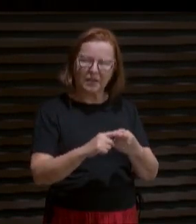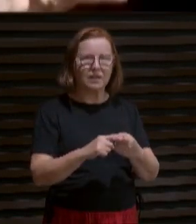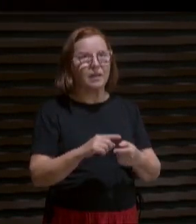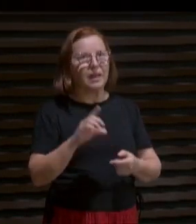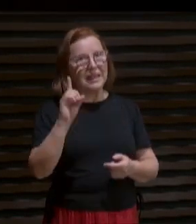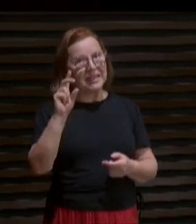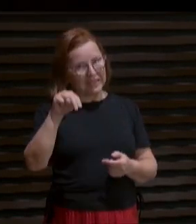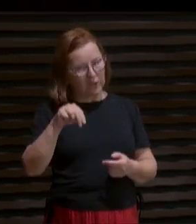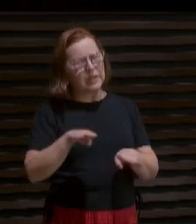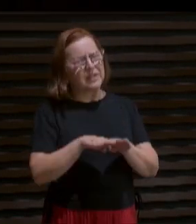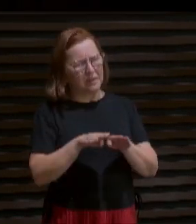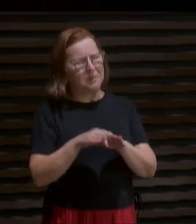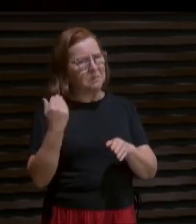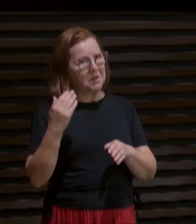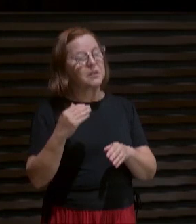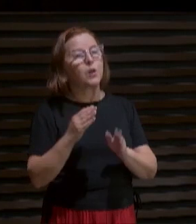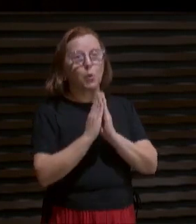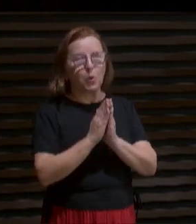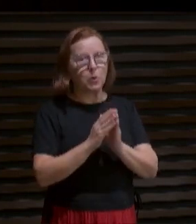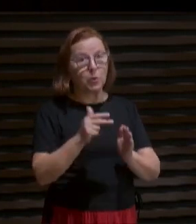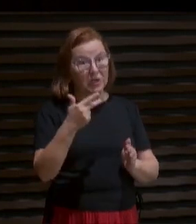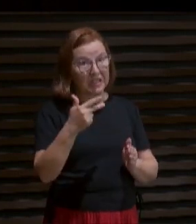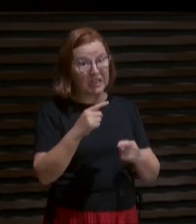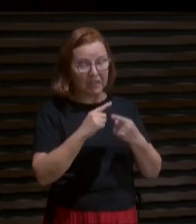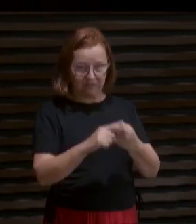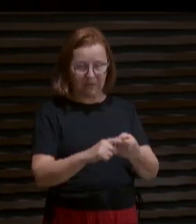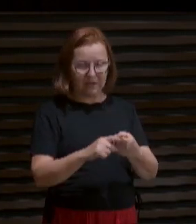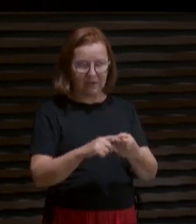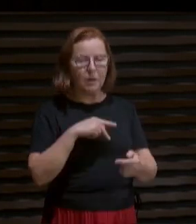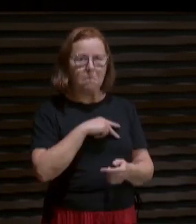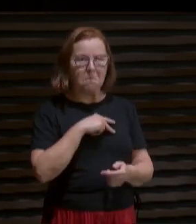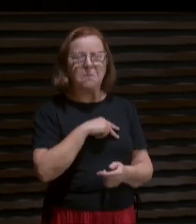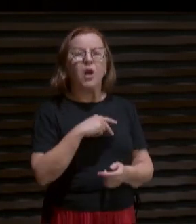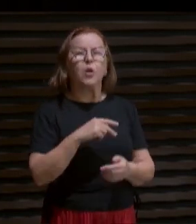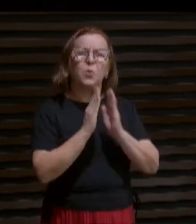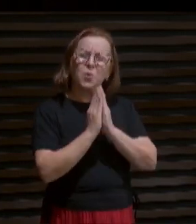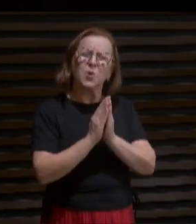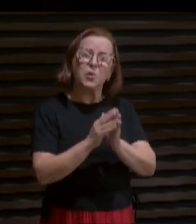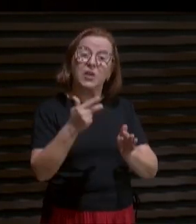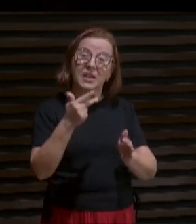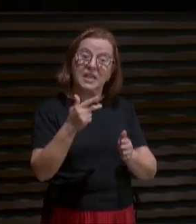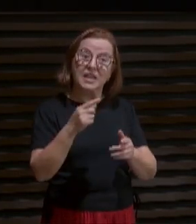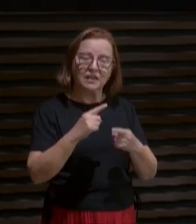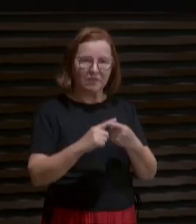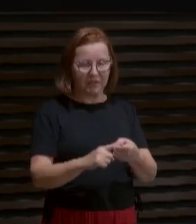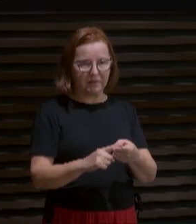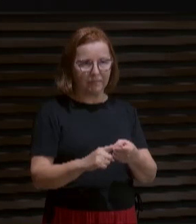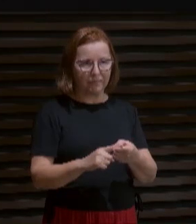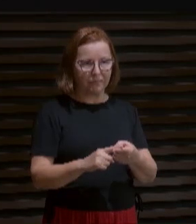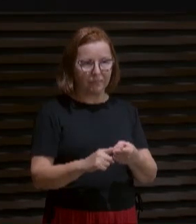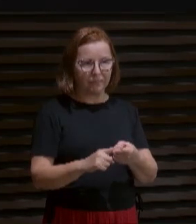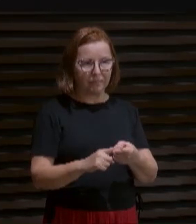mas então ele recebe uma mensagem esdrúxula, dizendo: a minha graça